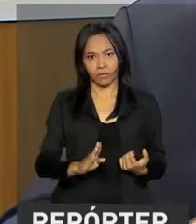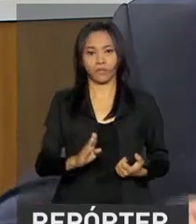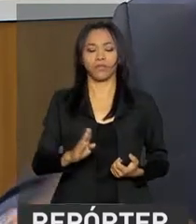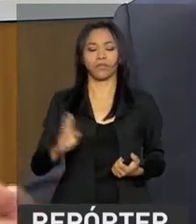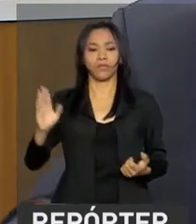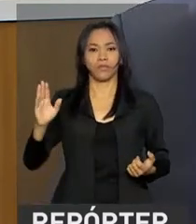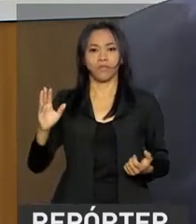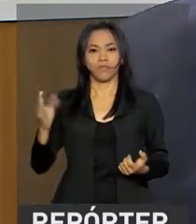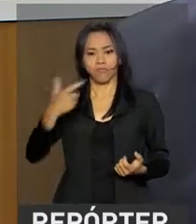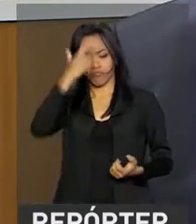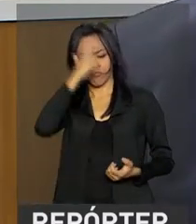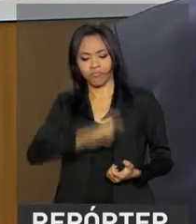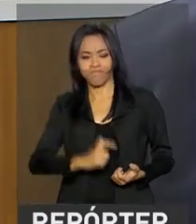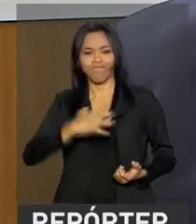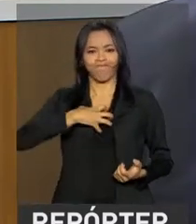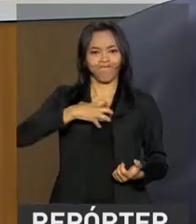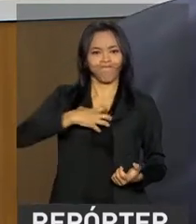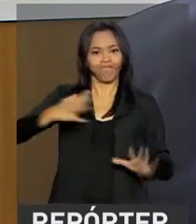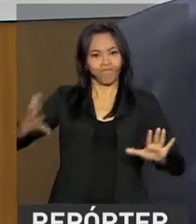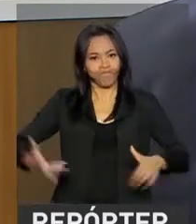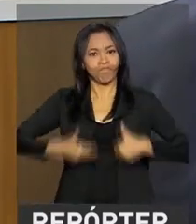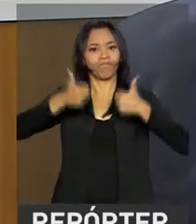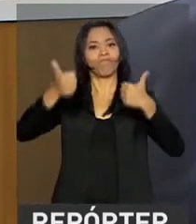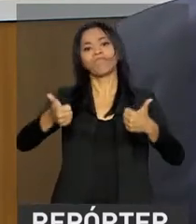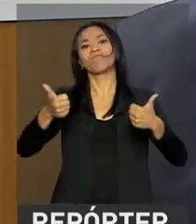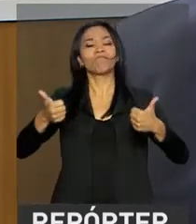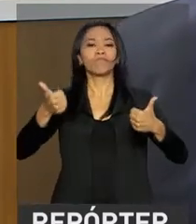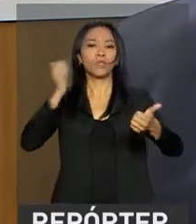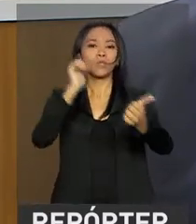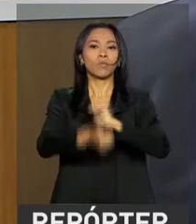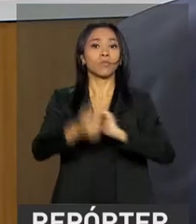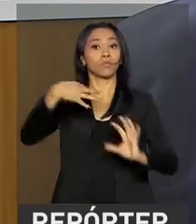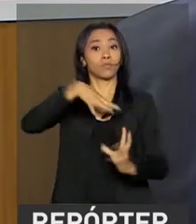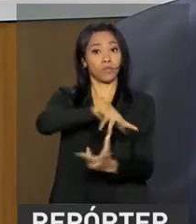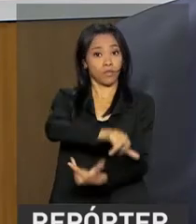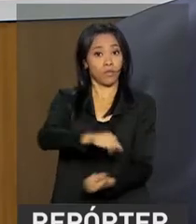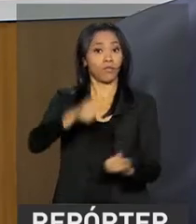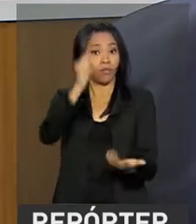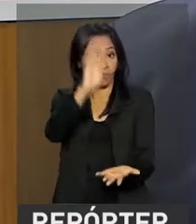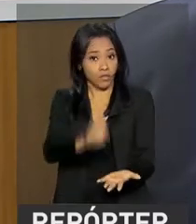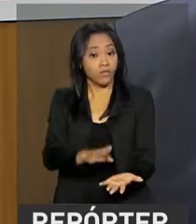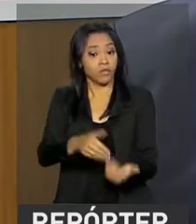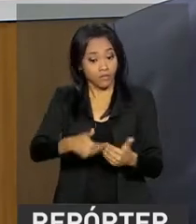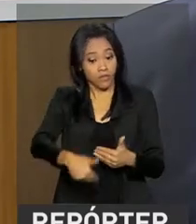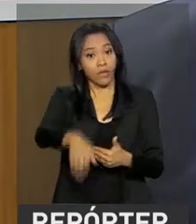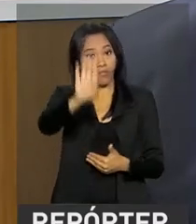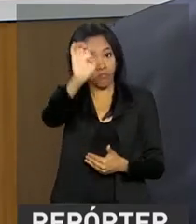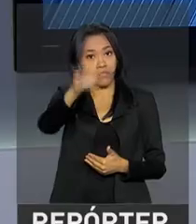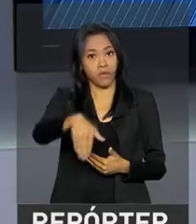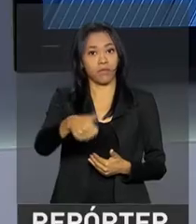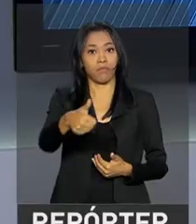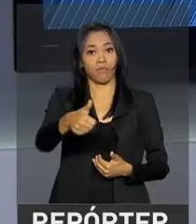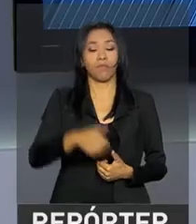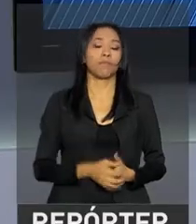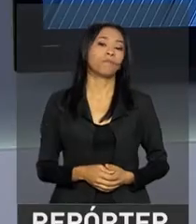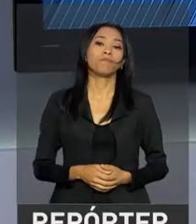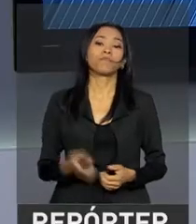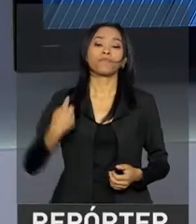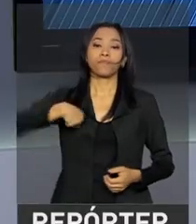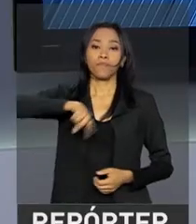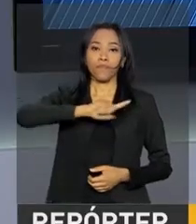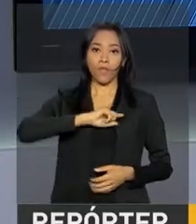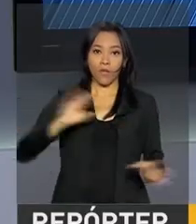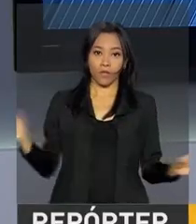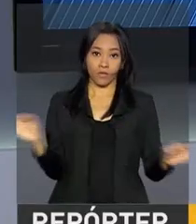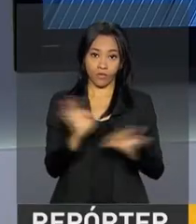performance ainda melhor no no cenário mundial o brasil já está muito bem colocado nós